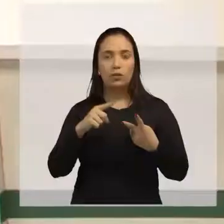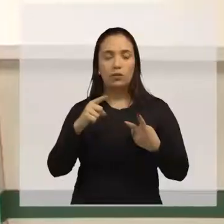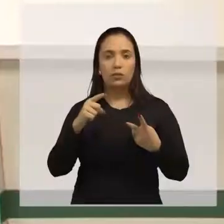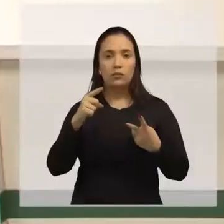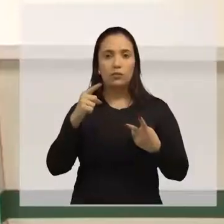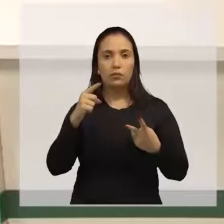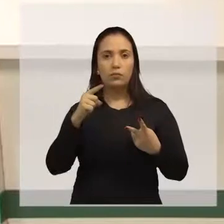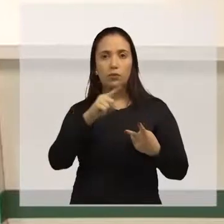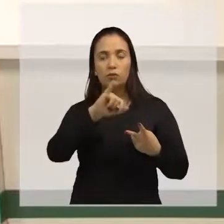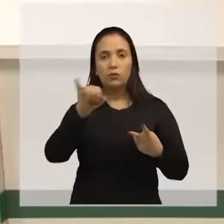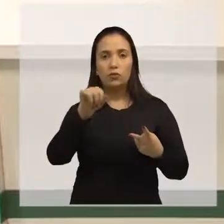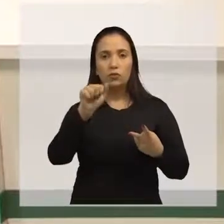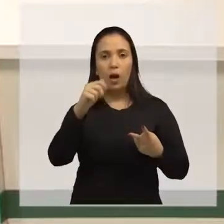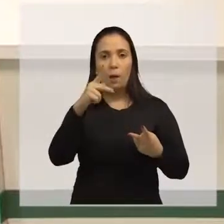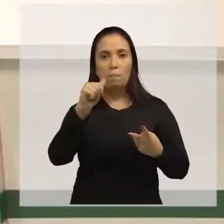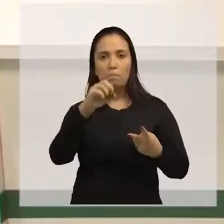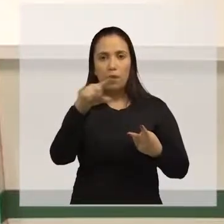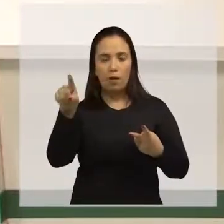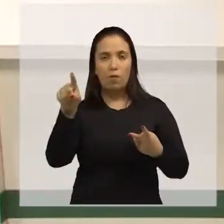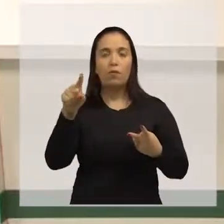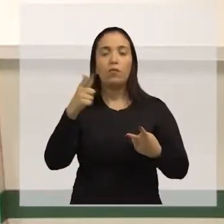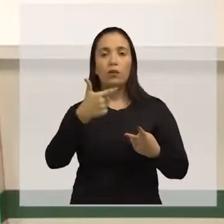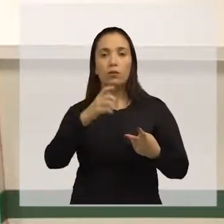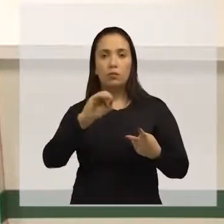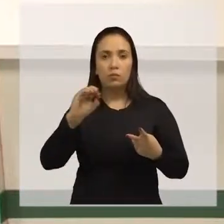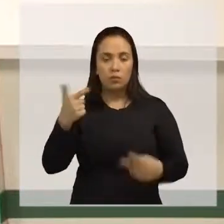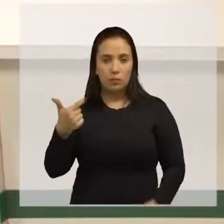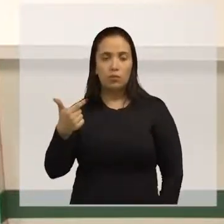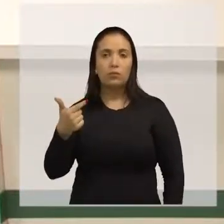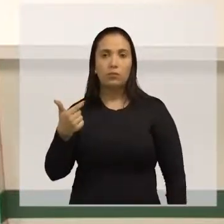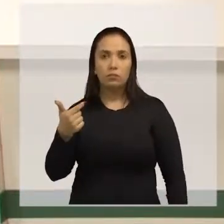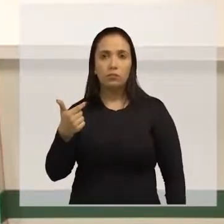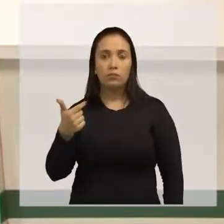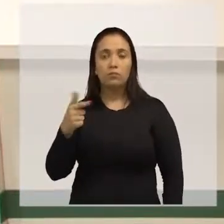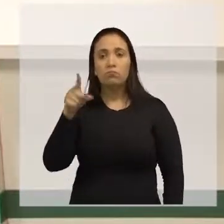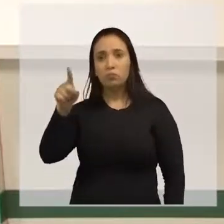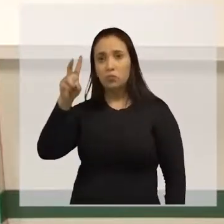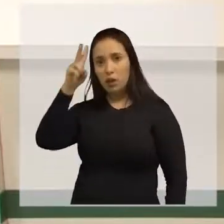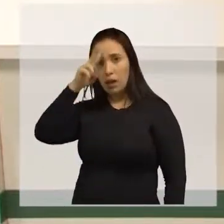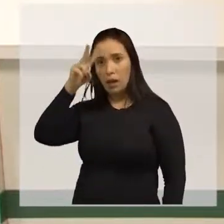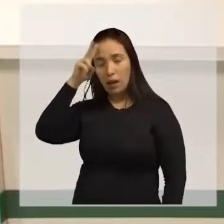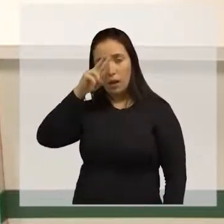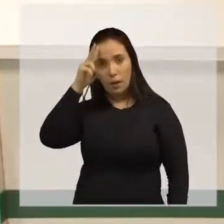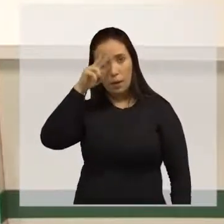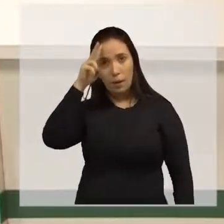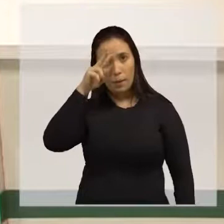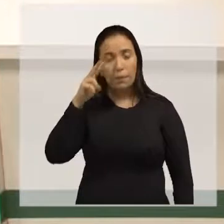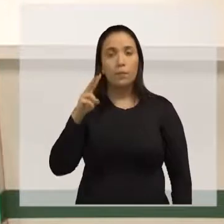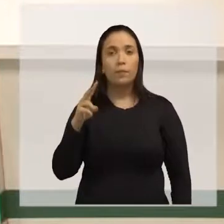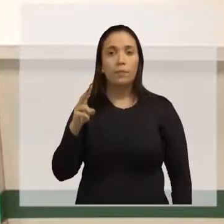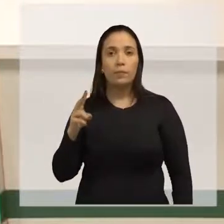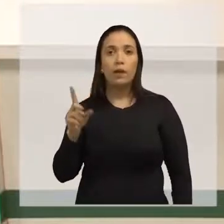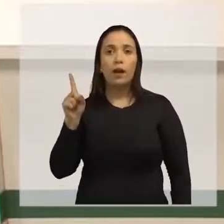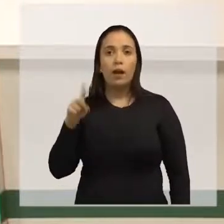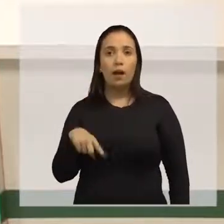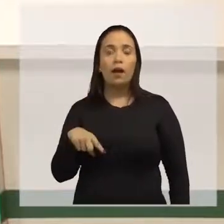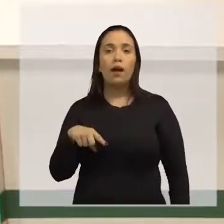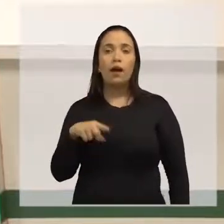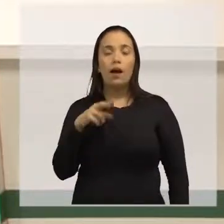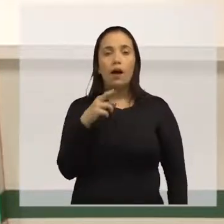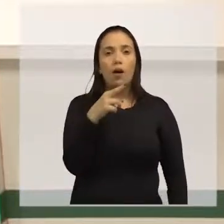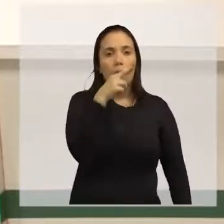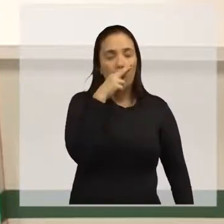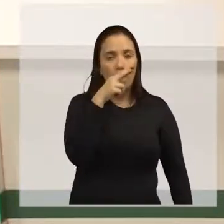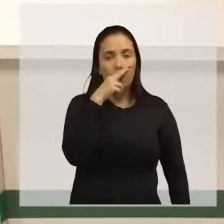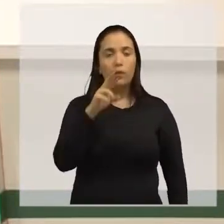uma Copa muito boa para o Brasil. E você fez uma lembrança que eu achei interessante. E foi a consagração do Rivaldo. E do Ronaldo. Mas principalmente